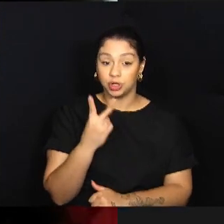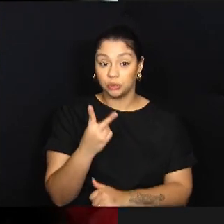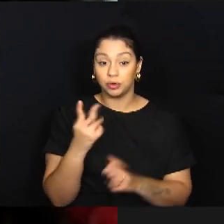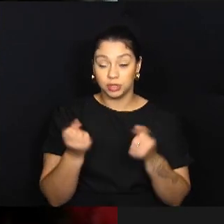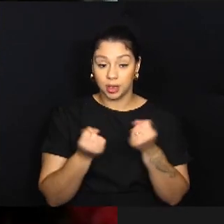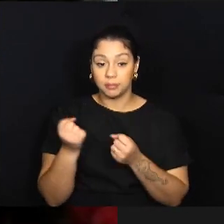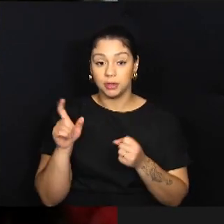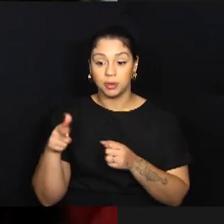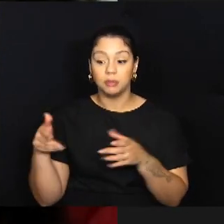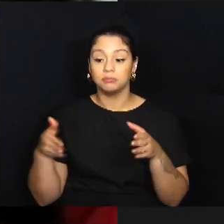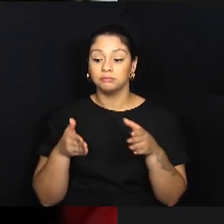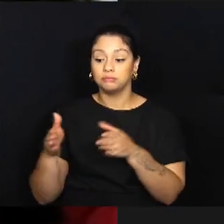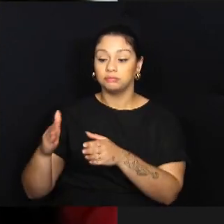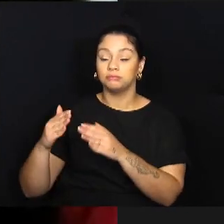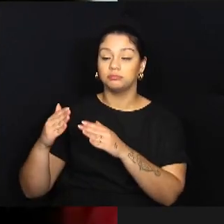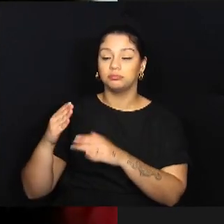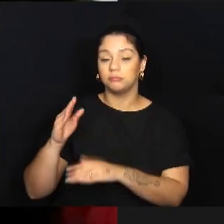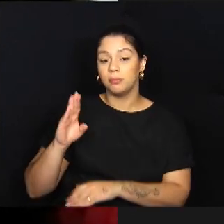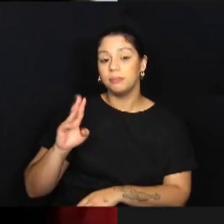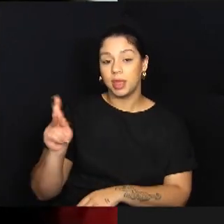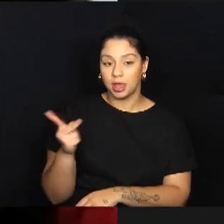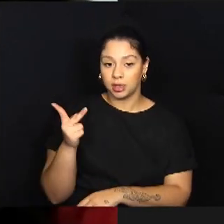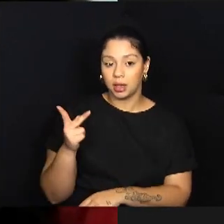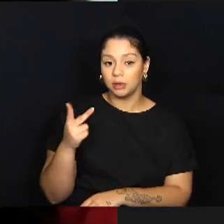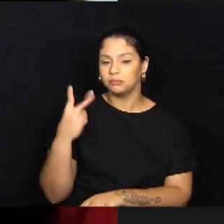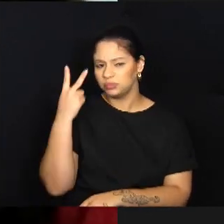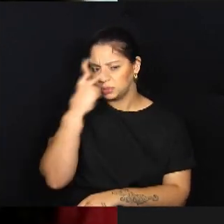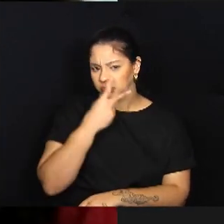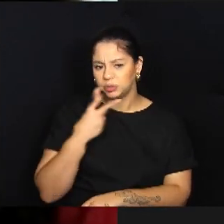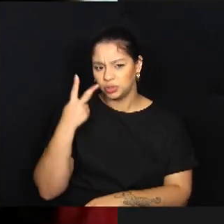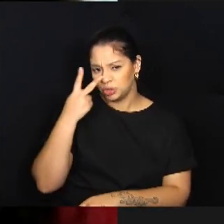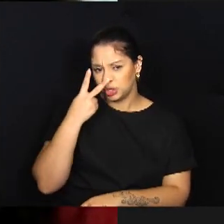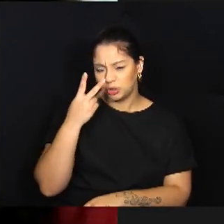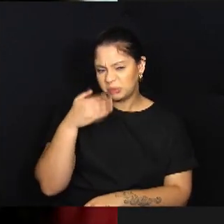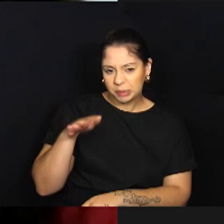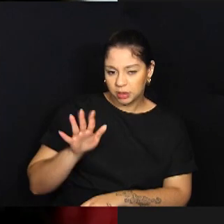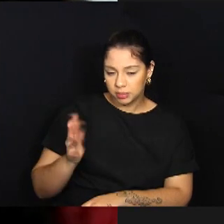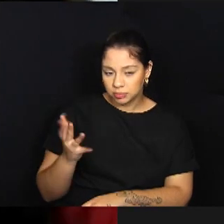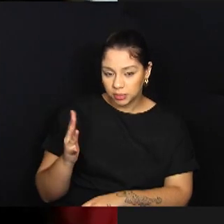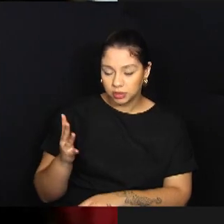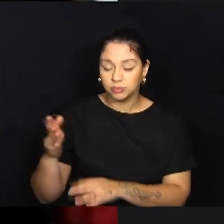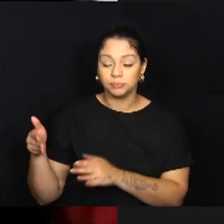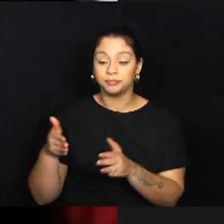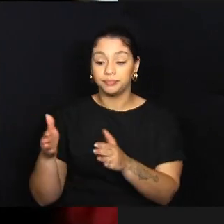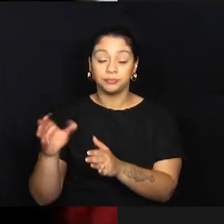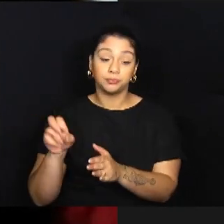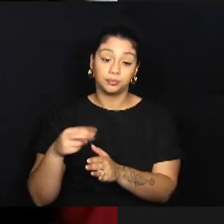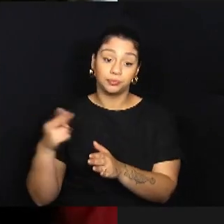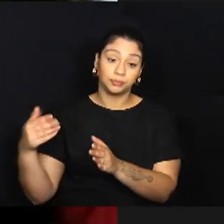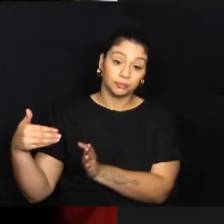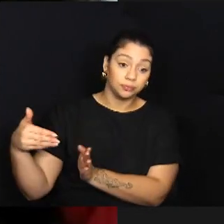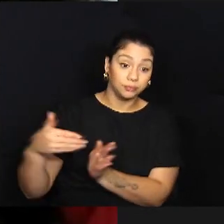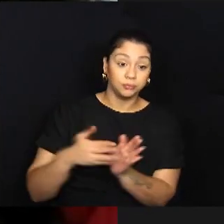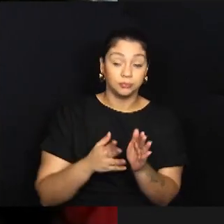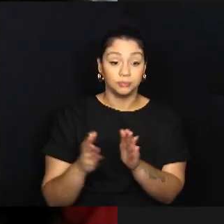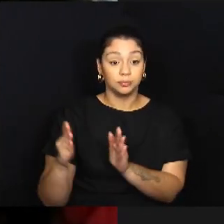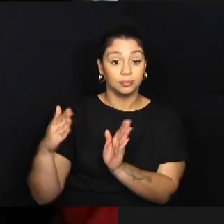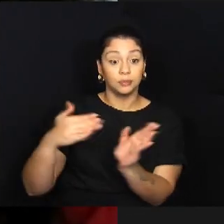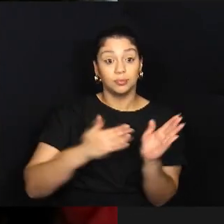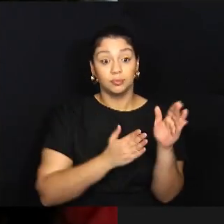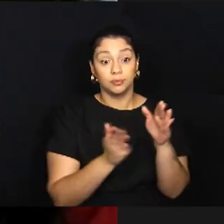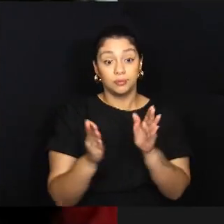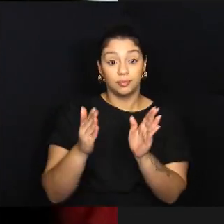o asfalto, né, e demorava cerca de 2 horas e meia de viagem, ou a gente cortava pela Serra do Gandarela, que é uma